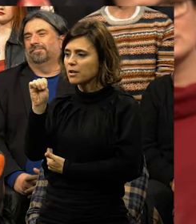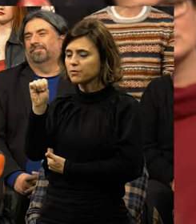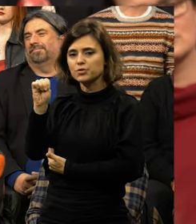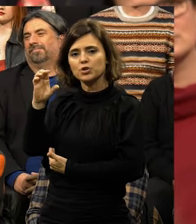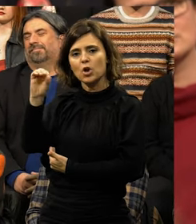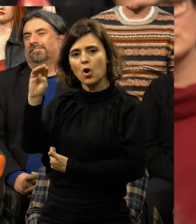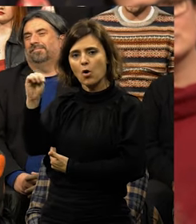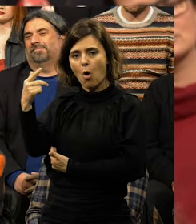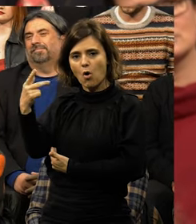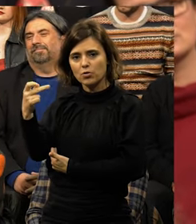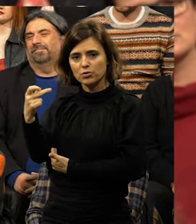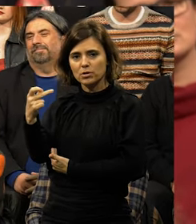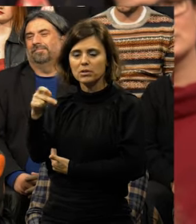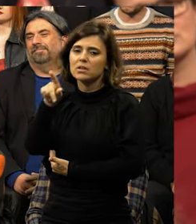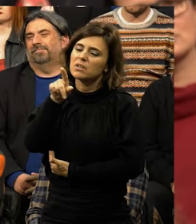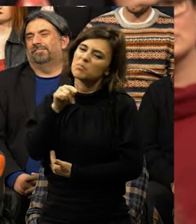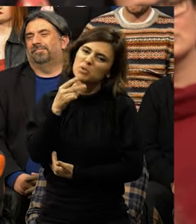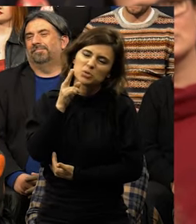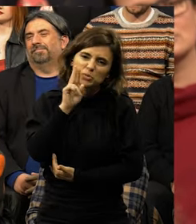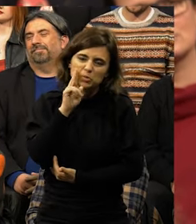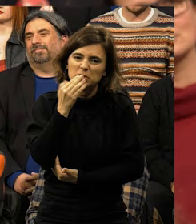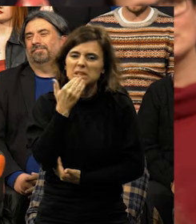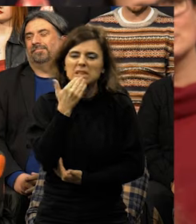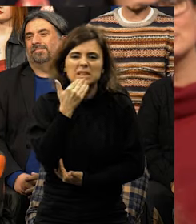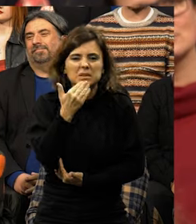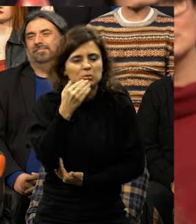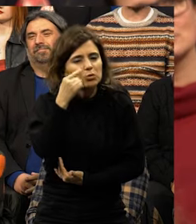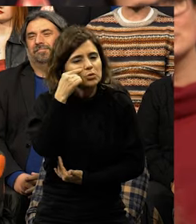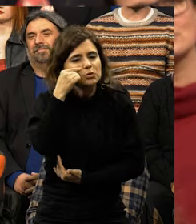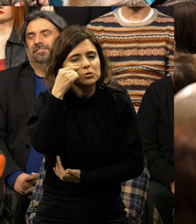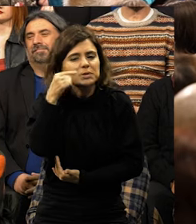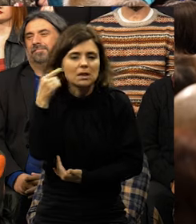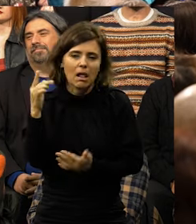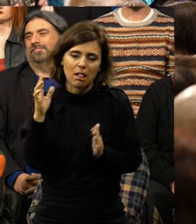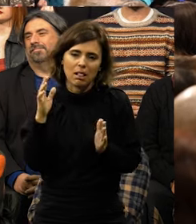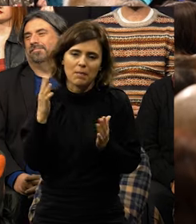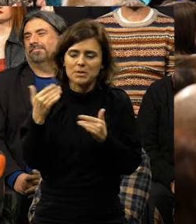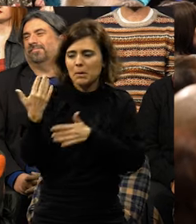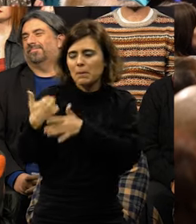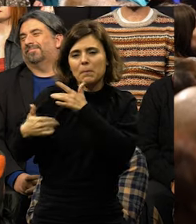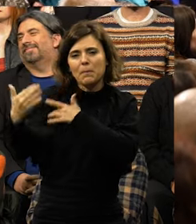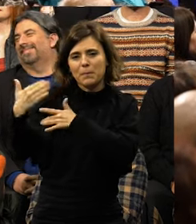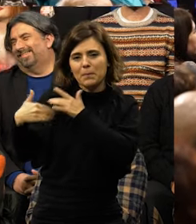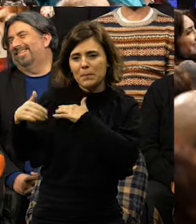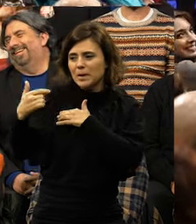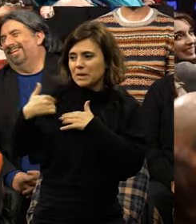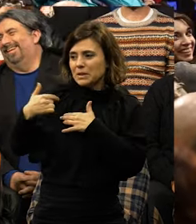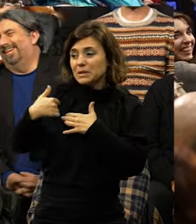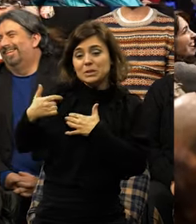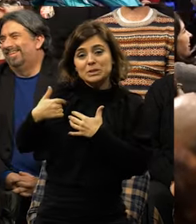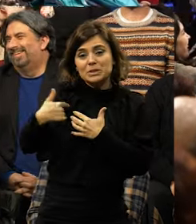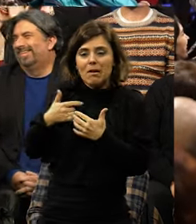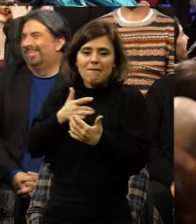perdoar-me de fazer um agradecimento especial mas é que e quando eu tinha 25 anos fui grup e do Alexandro Alves